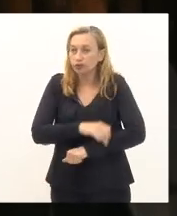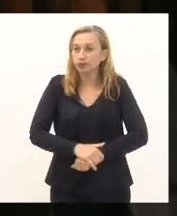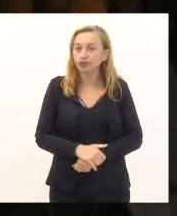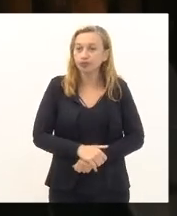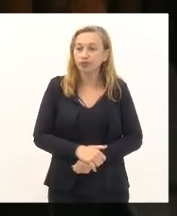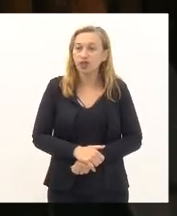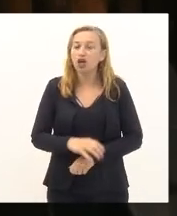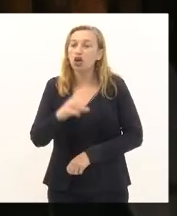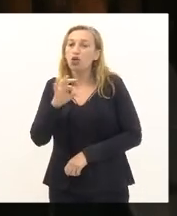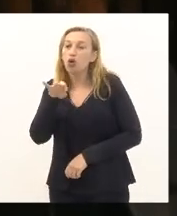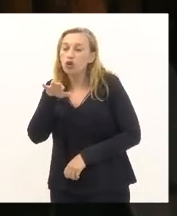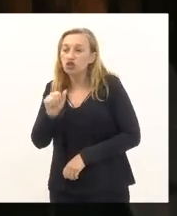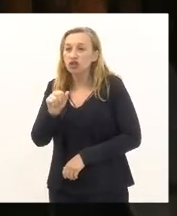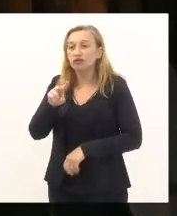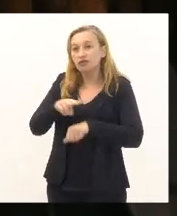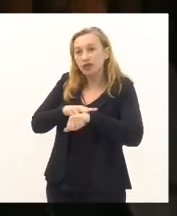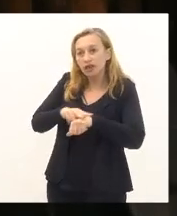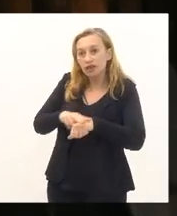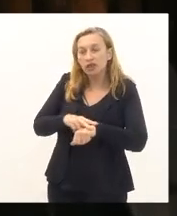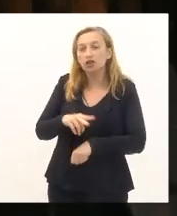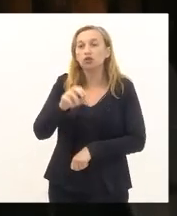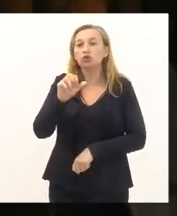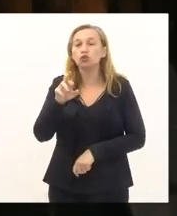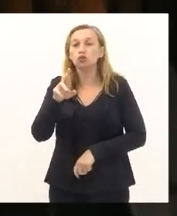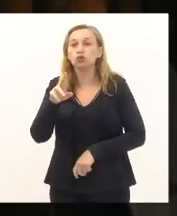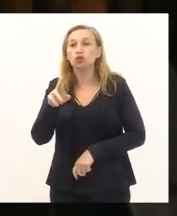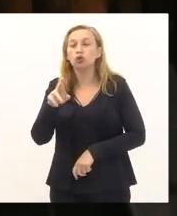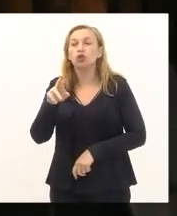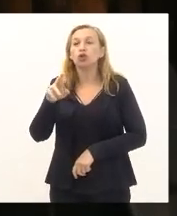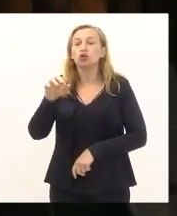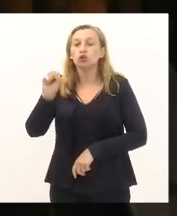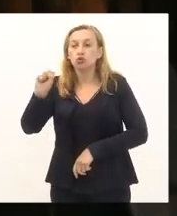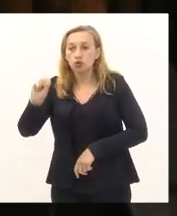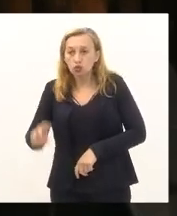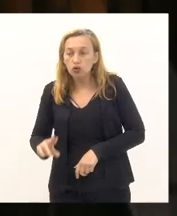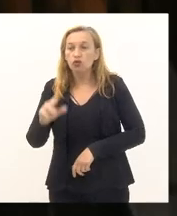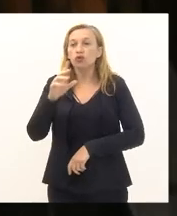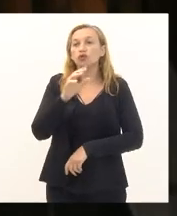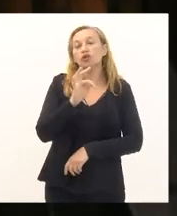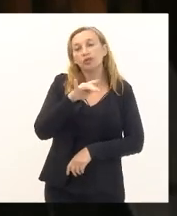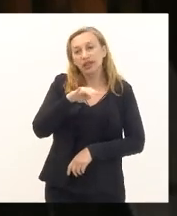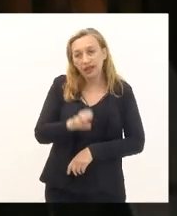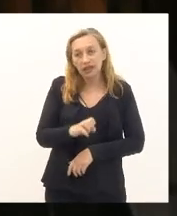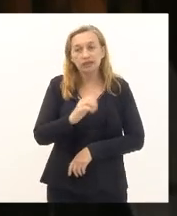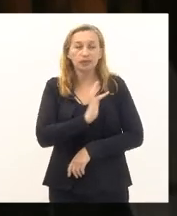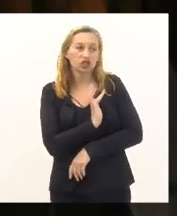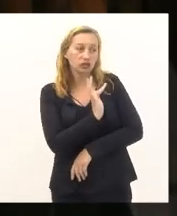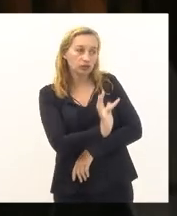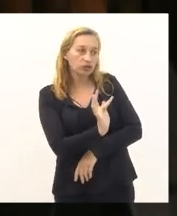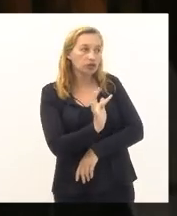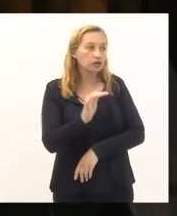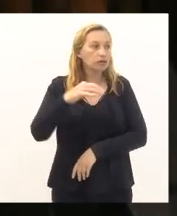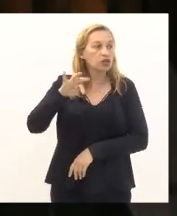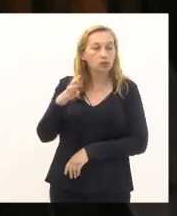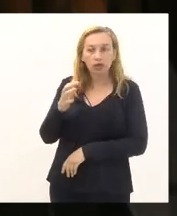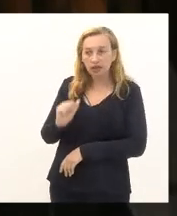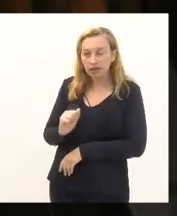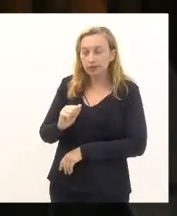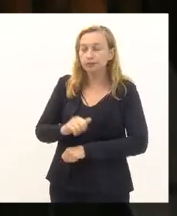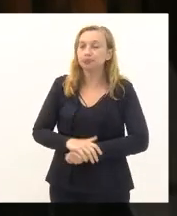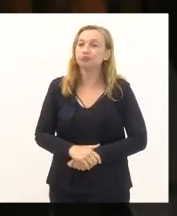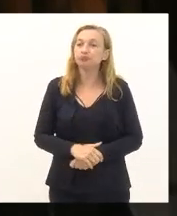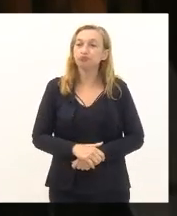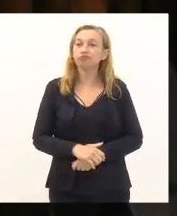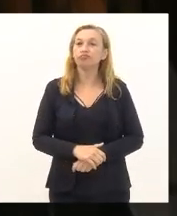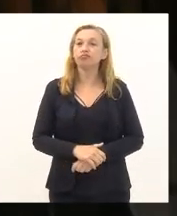na Costa Verde, no Sul Fluminense, na Baixada Fluminense, na região metropolitana,